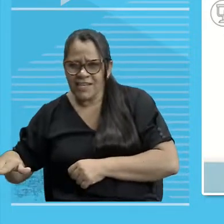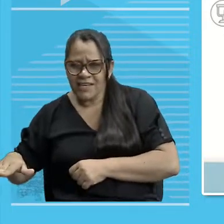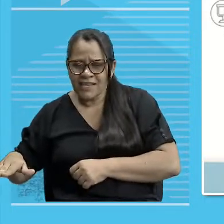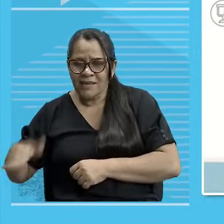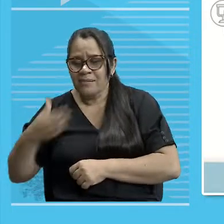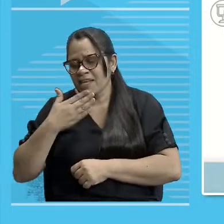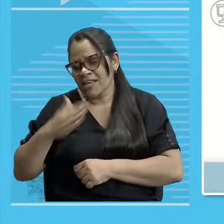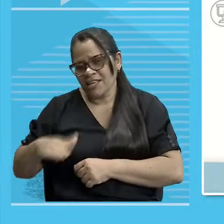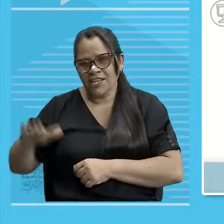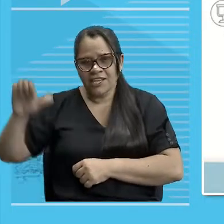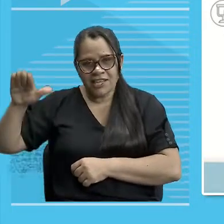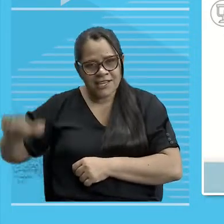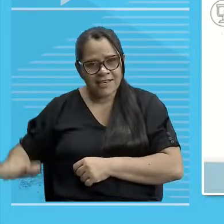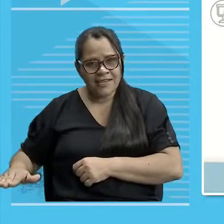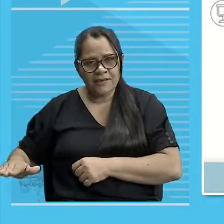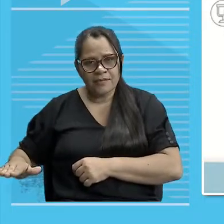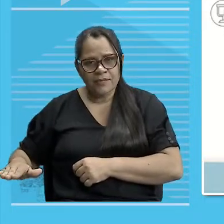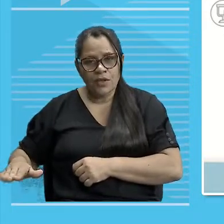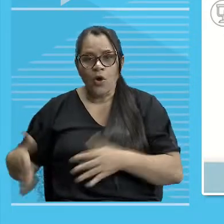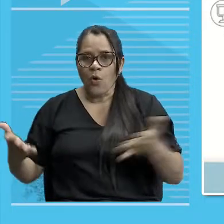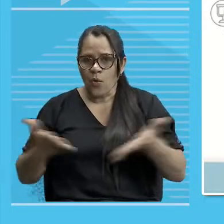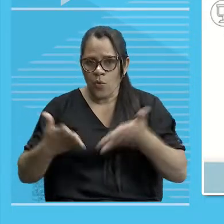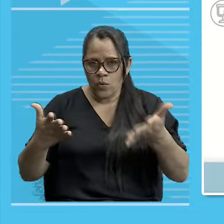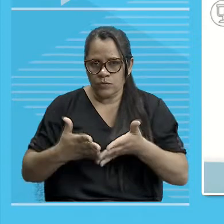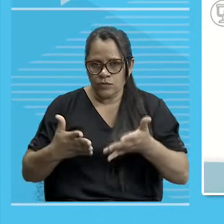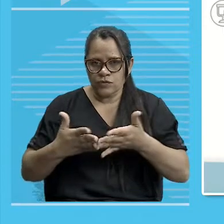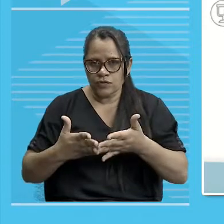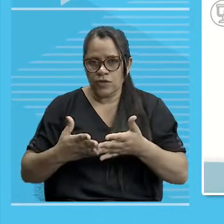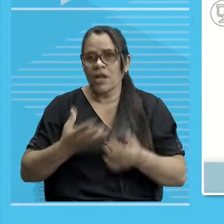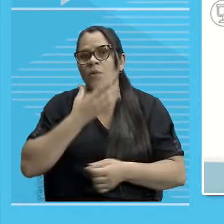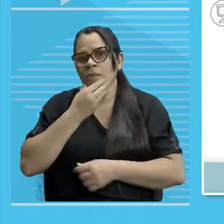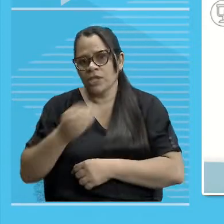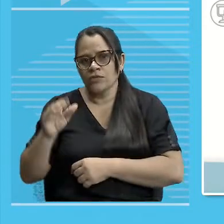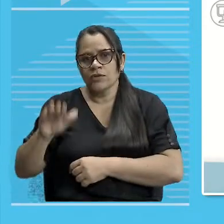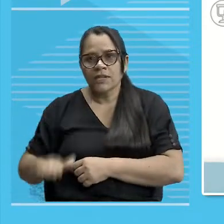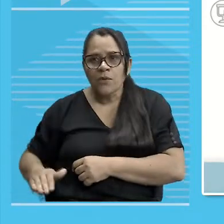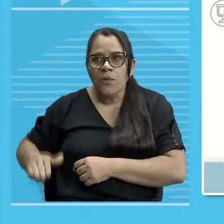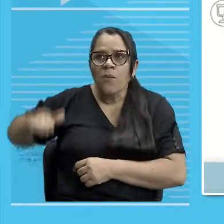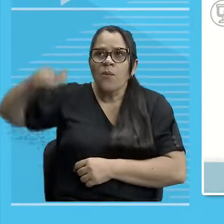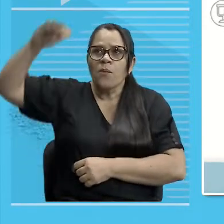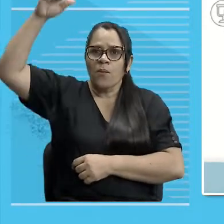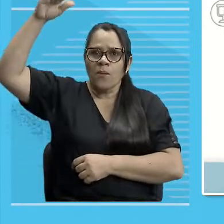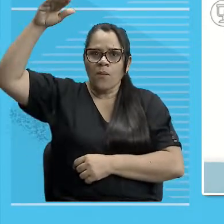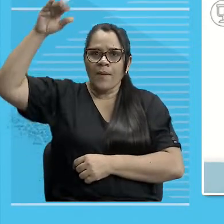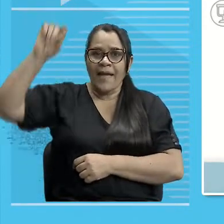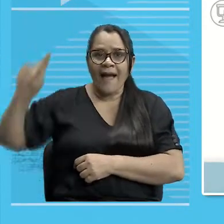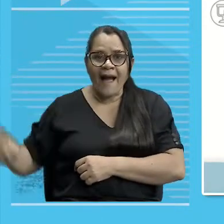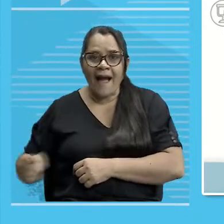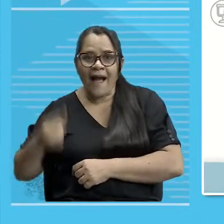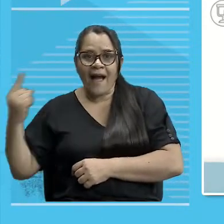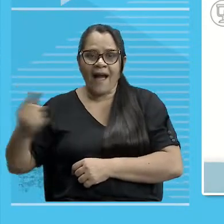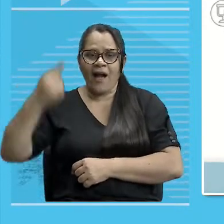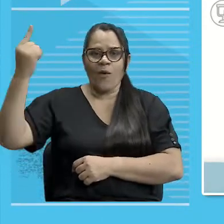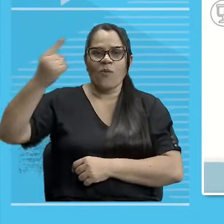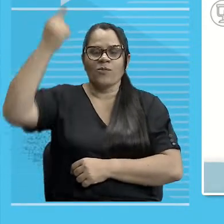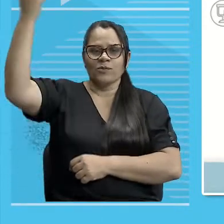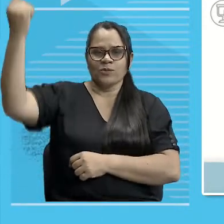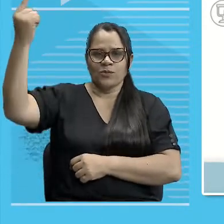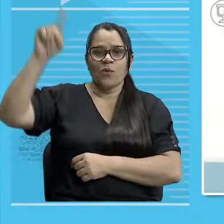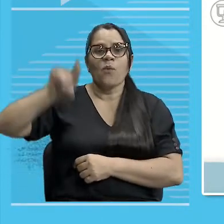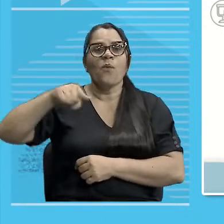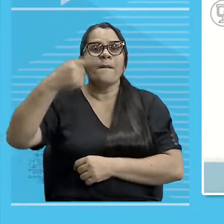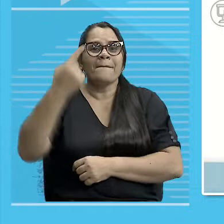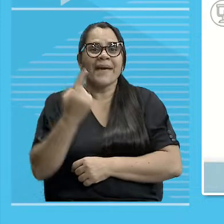que eu. Cresceu hoje, o menino tem 1,82m. 1,82m. Olha aí a diferença, olha o crescimento. Olha o tamanho